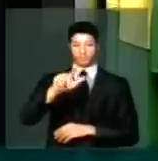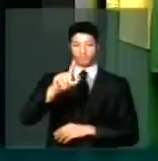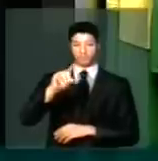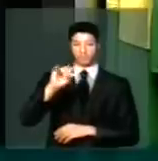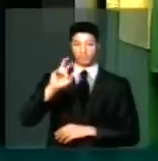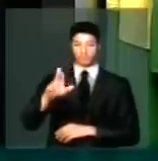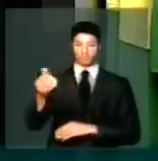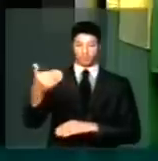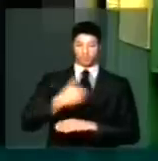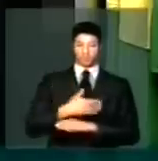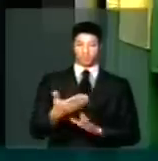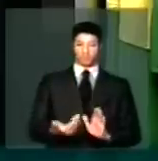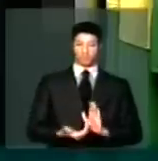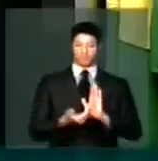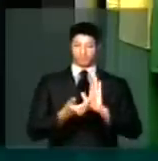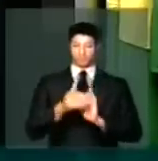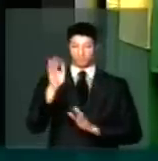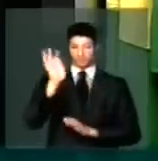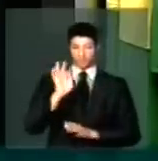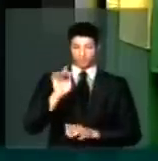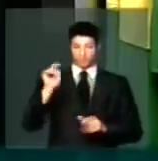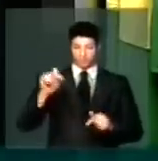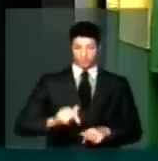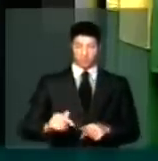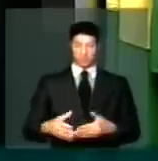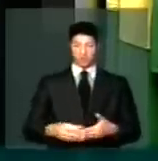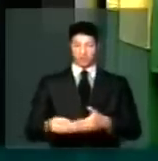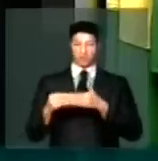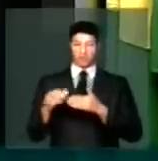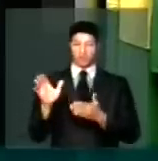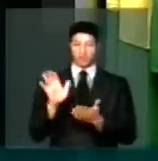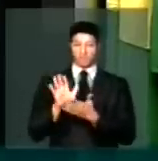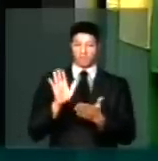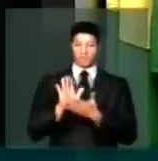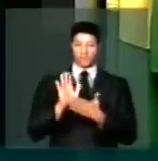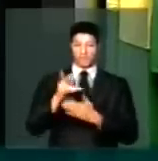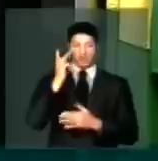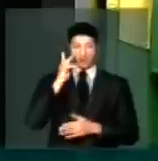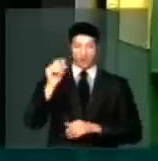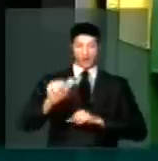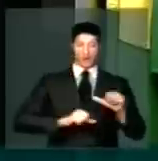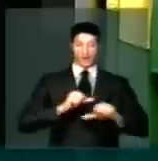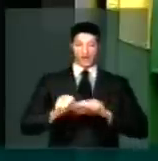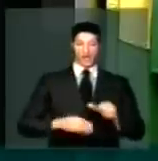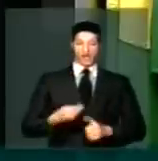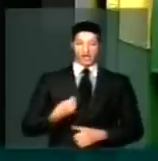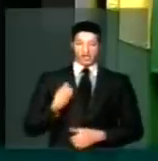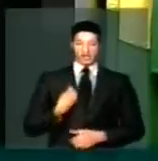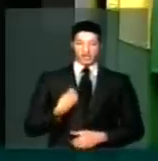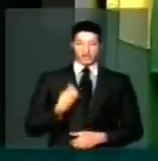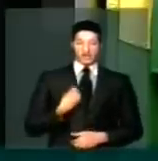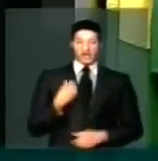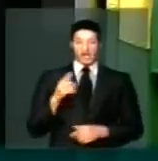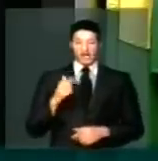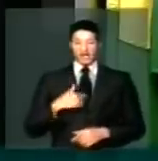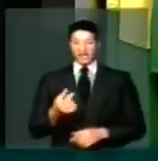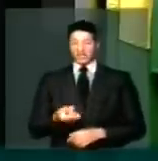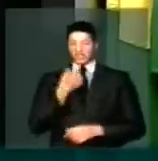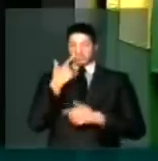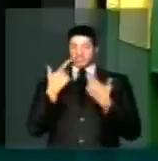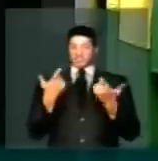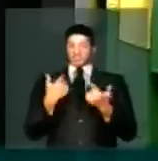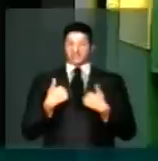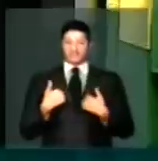venha até a Câmara Federal e aqui traga propostas para a mudança da sua vida. É muito